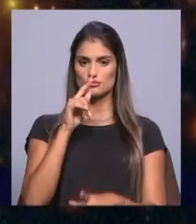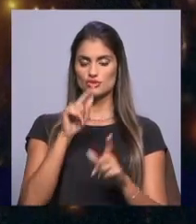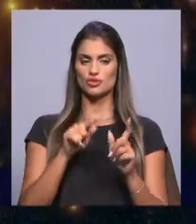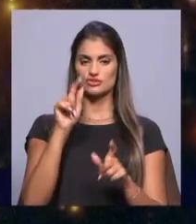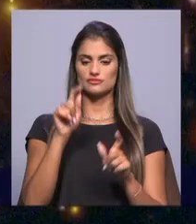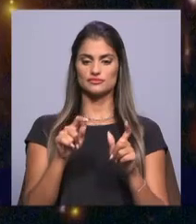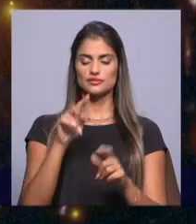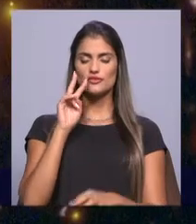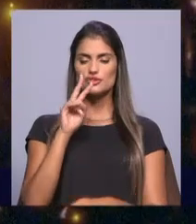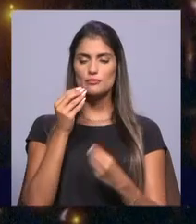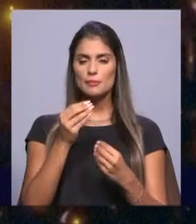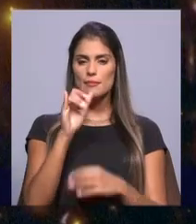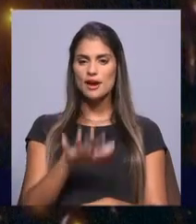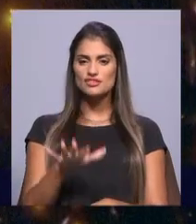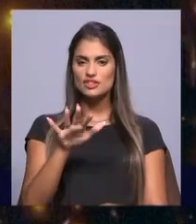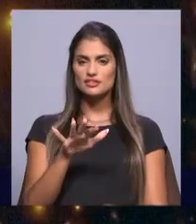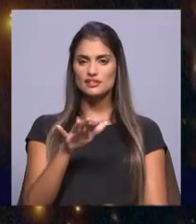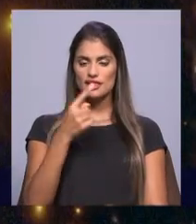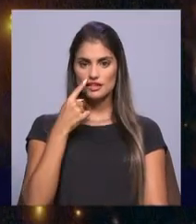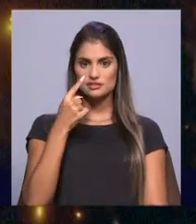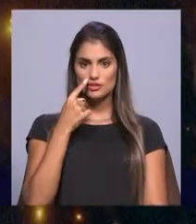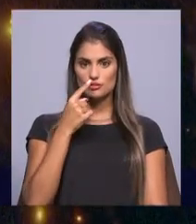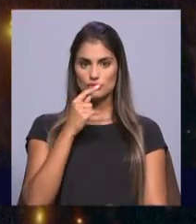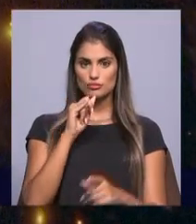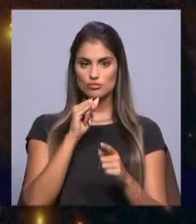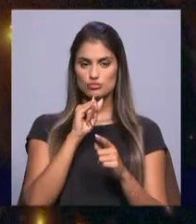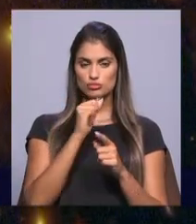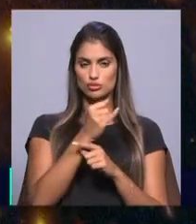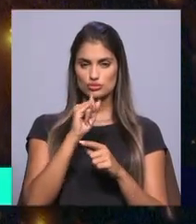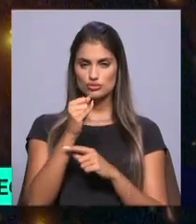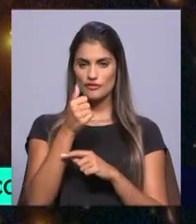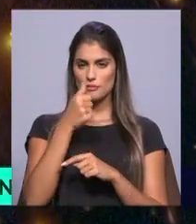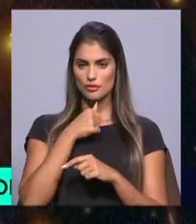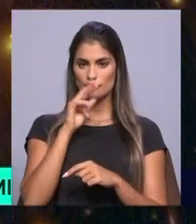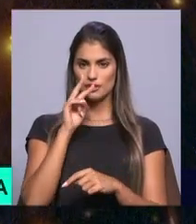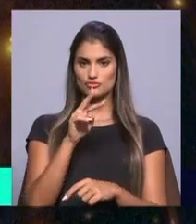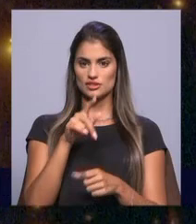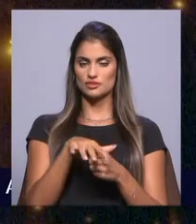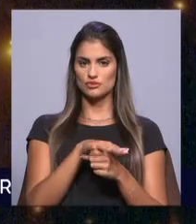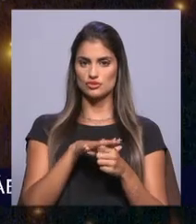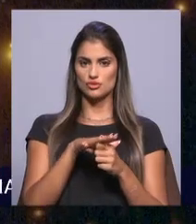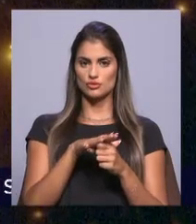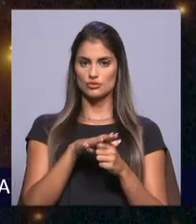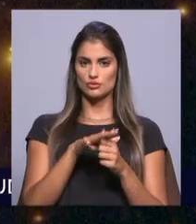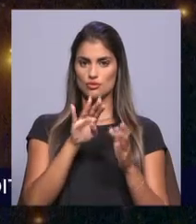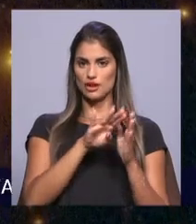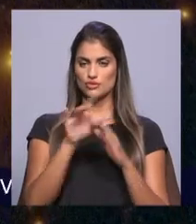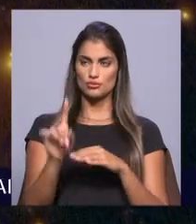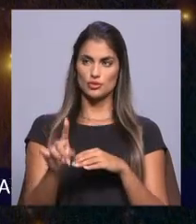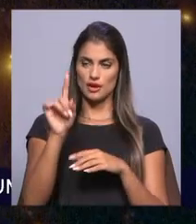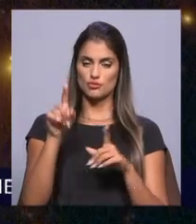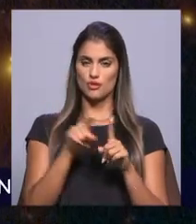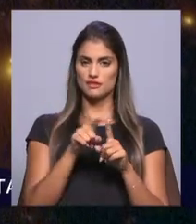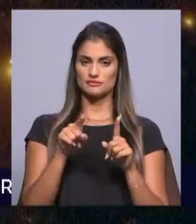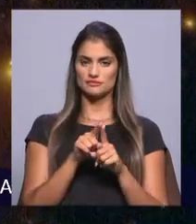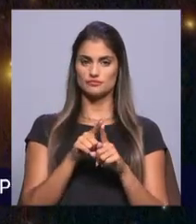que olhem bem para esta imagem e olhem para aqueles pontozinhos mais vermelhos que nós encontramos, neste caso no canto superior. Quase que encontramos